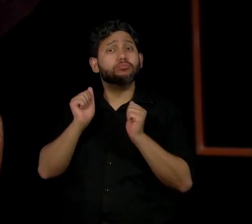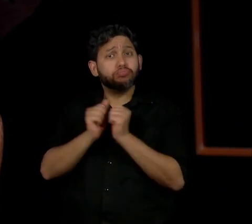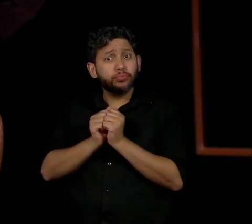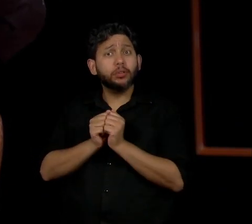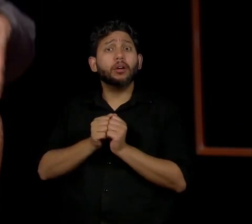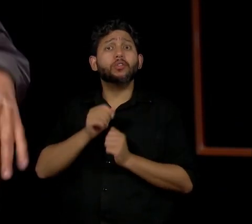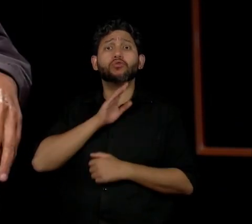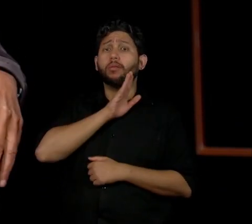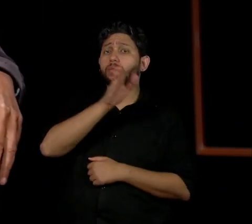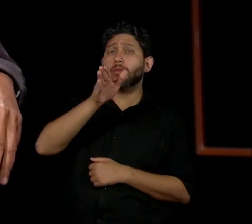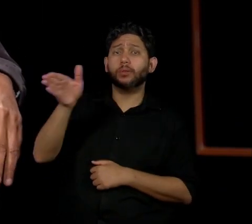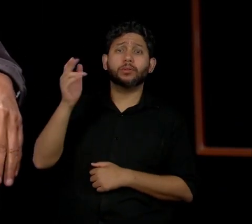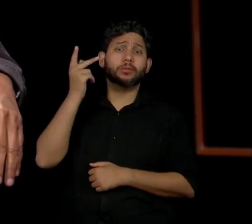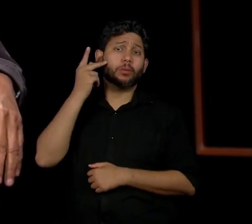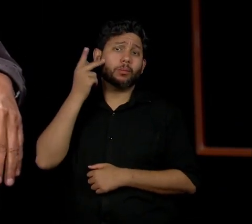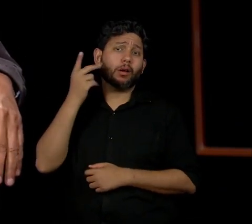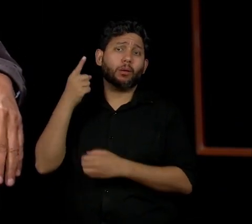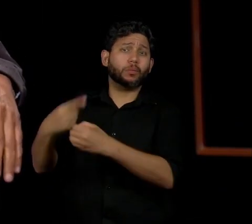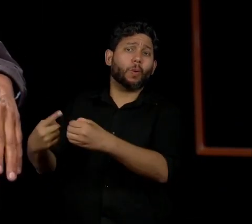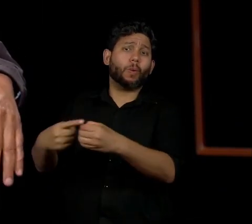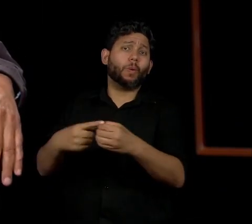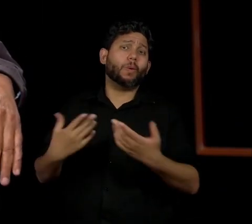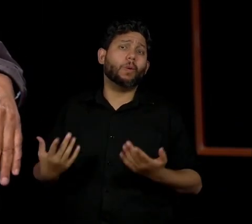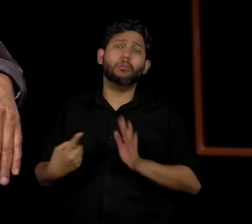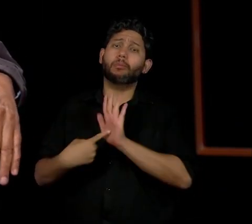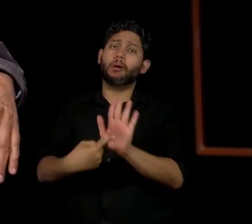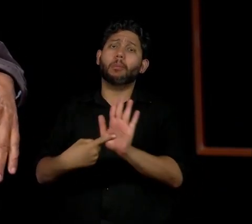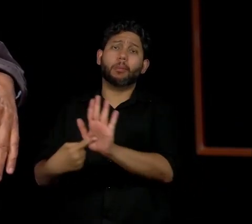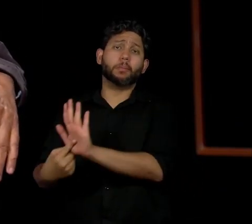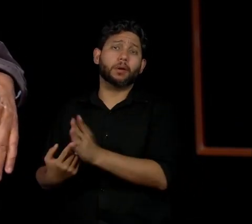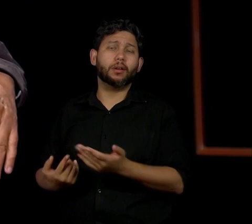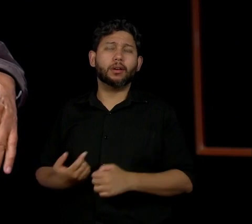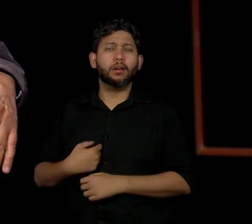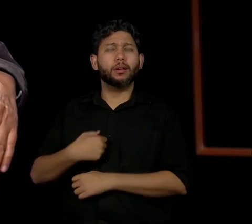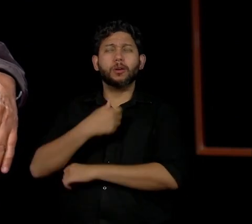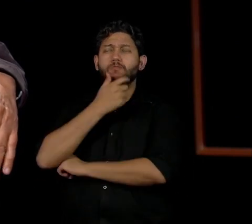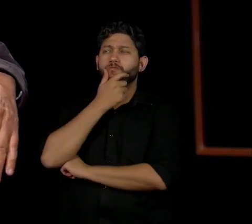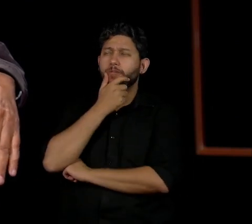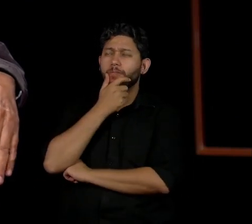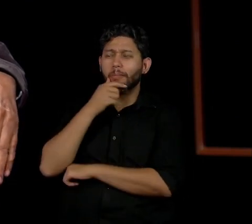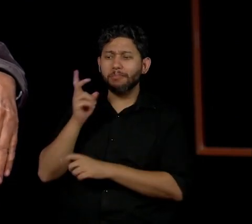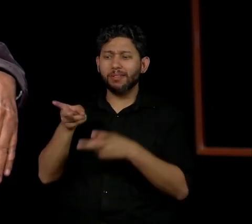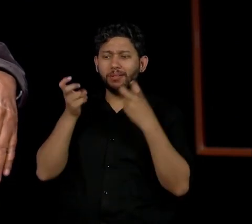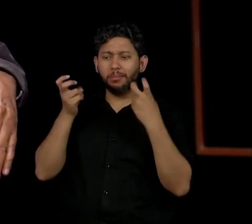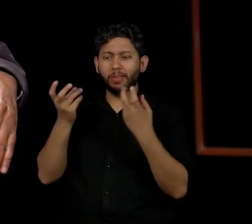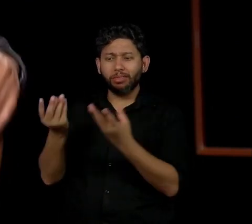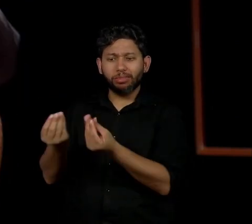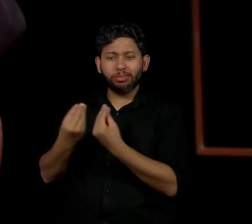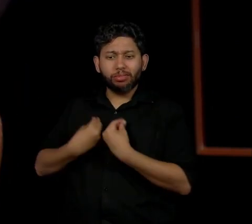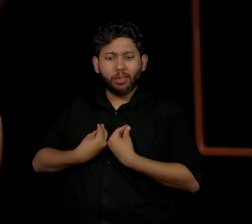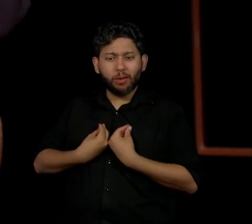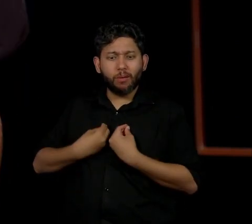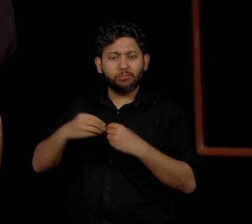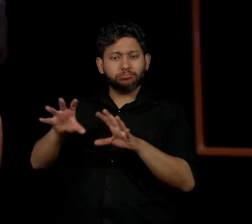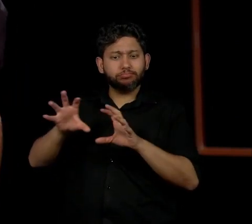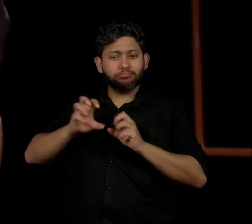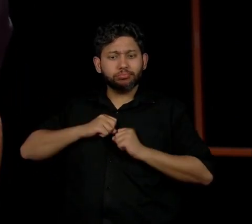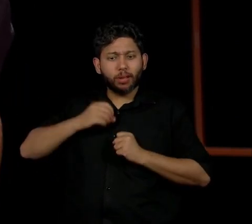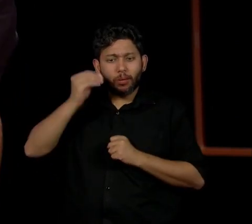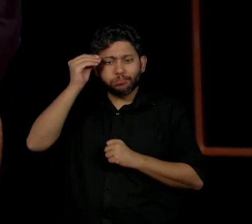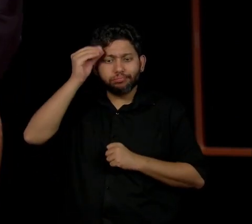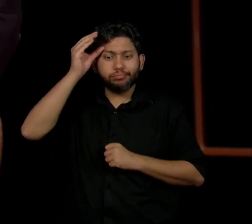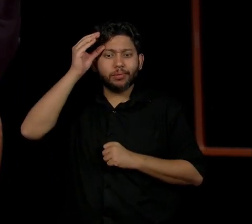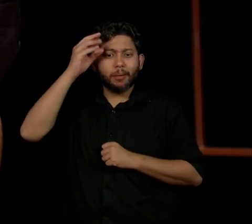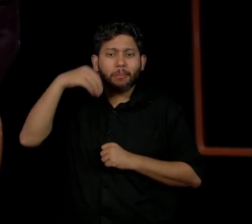São Paulo. Então, isso também traz um aprendizado, uma experiência inigualável, porque